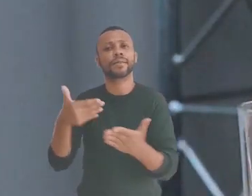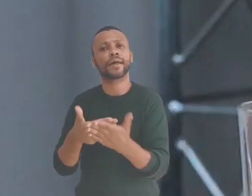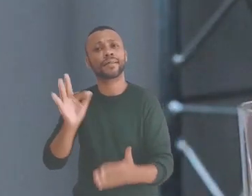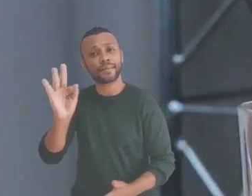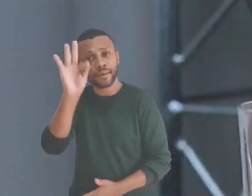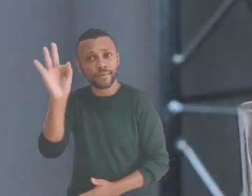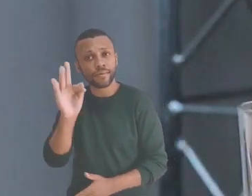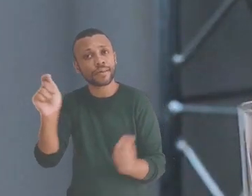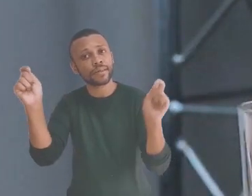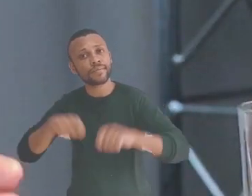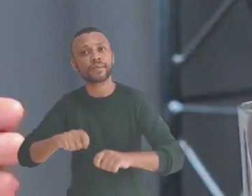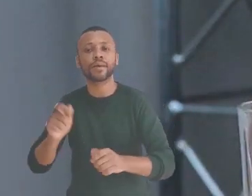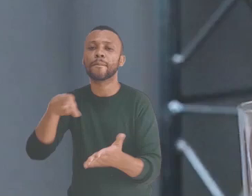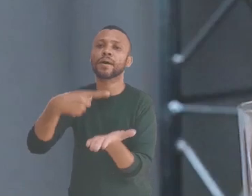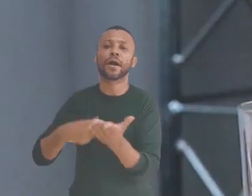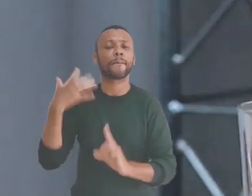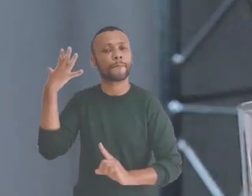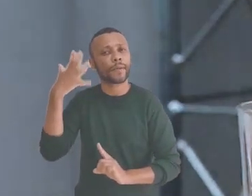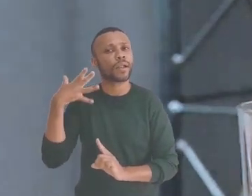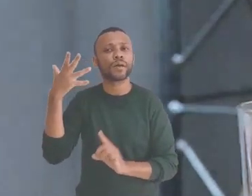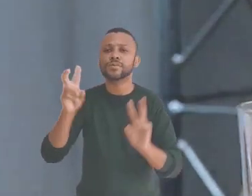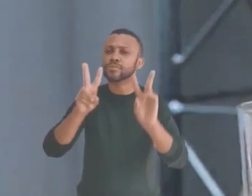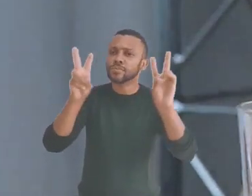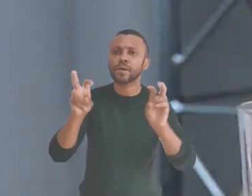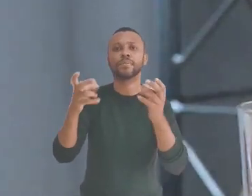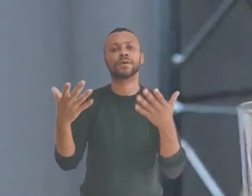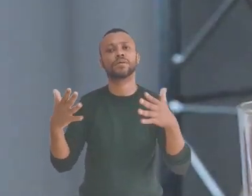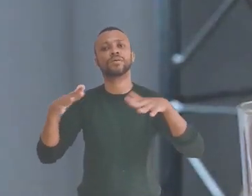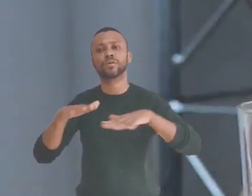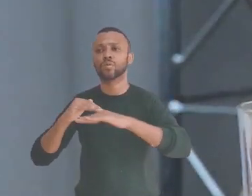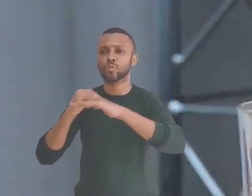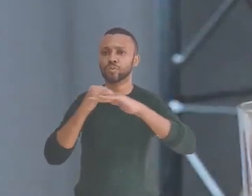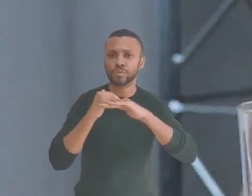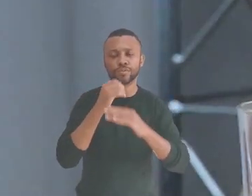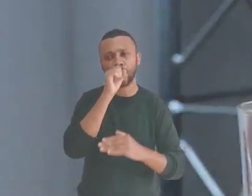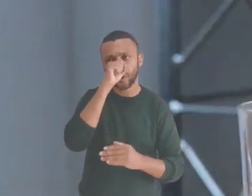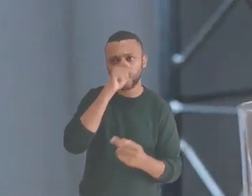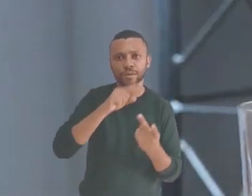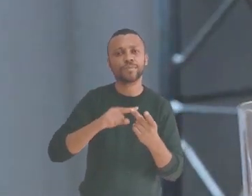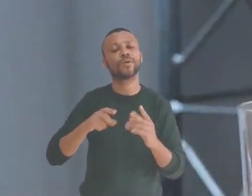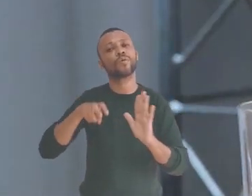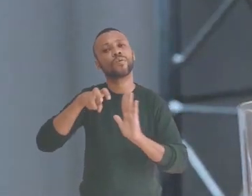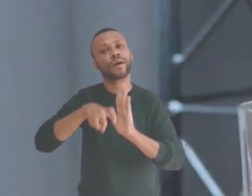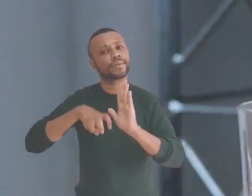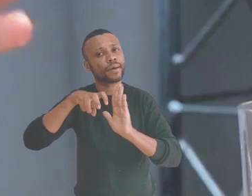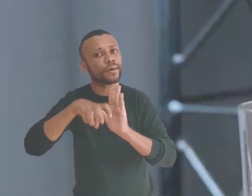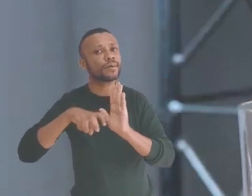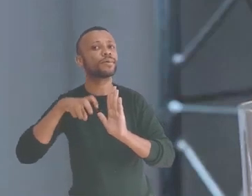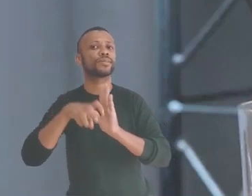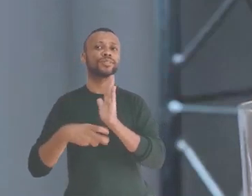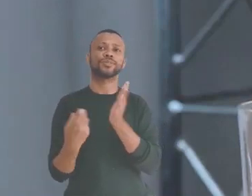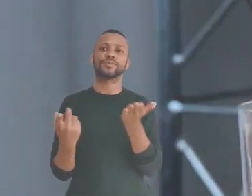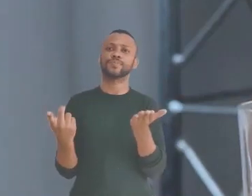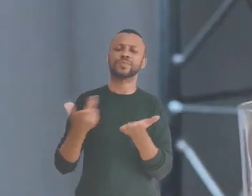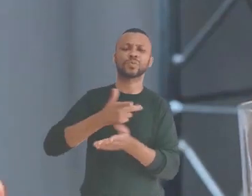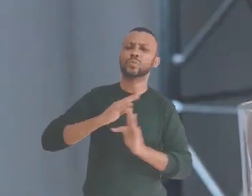sim palestras inclusivas, não só com nanismo, com cadeirante, com deficiente